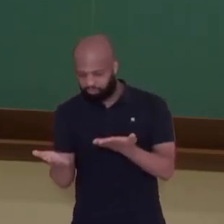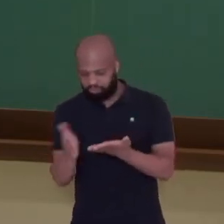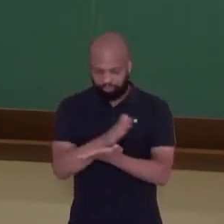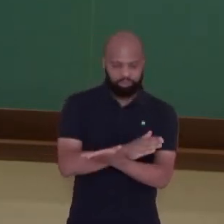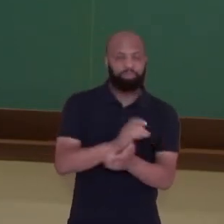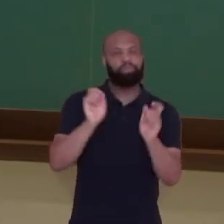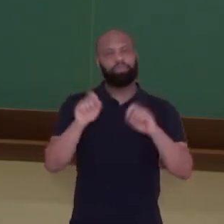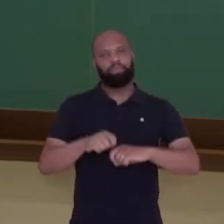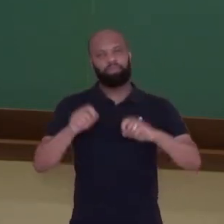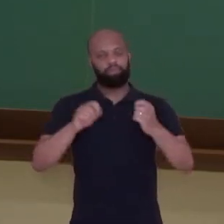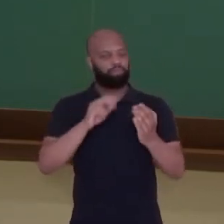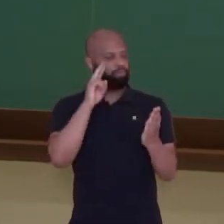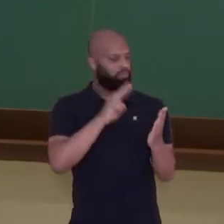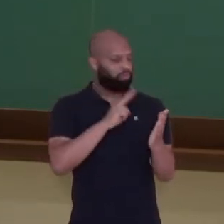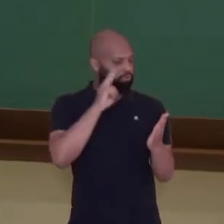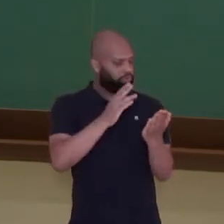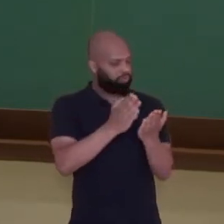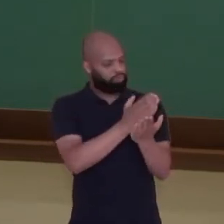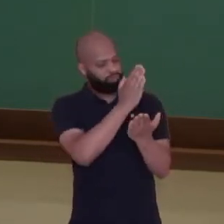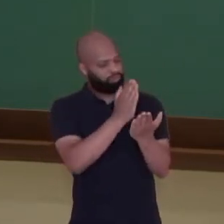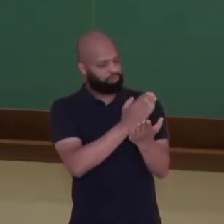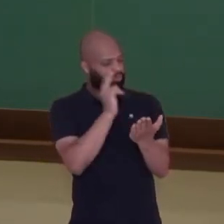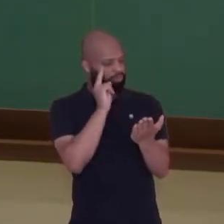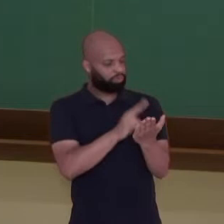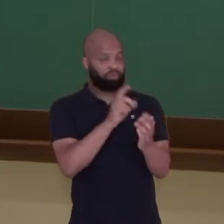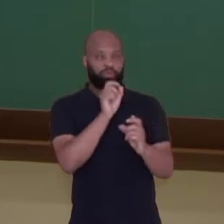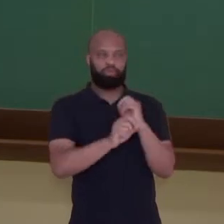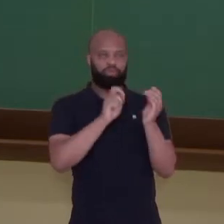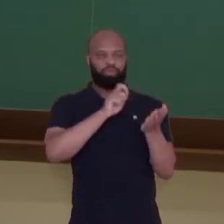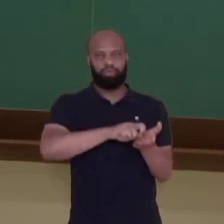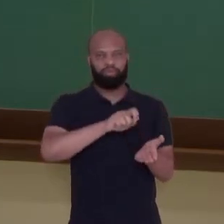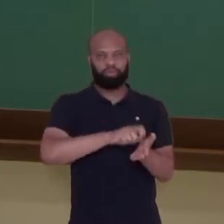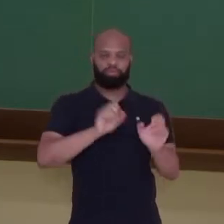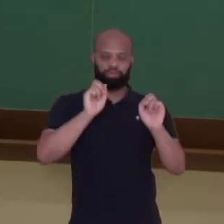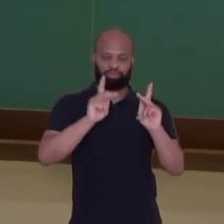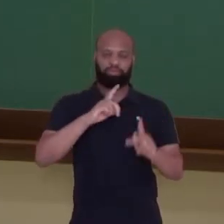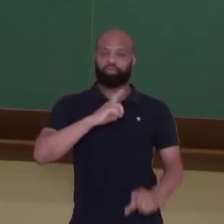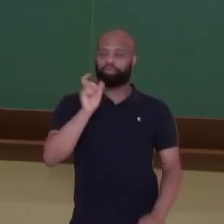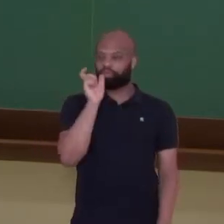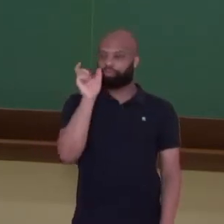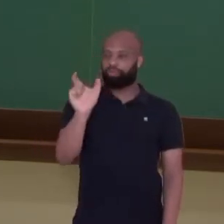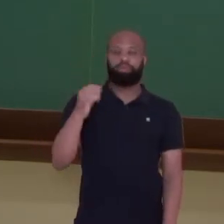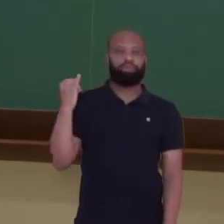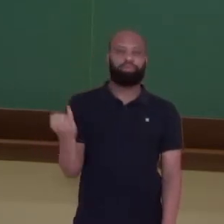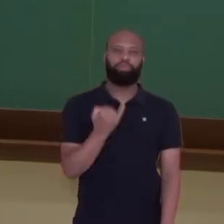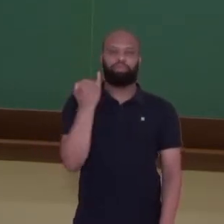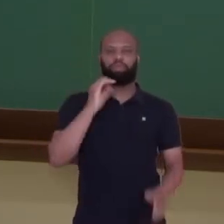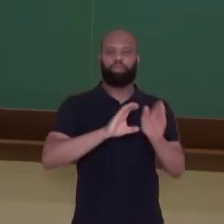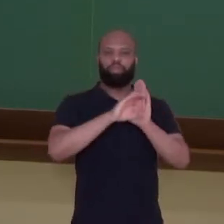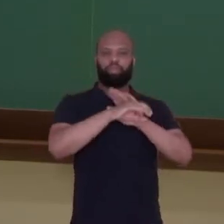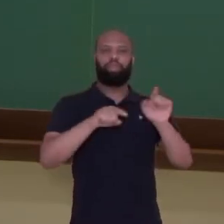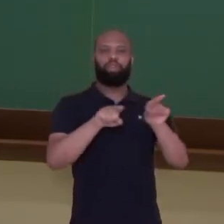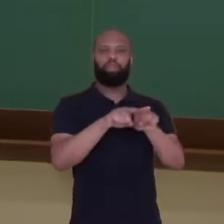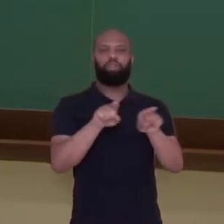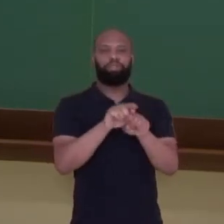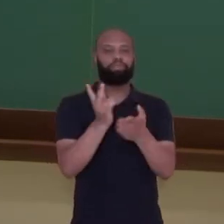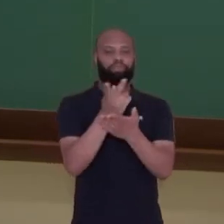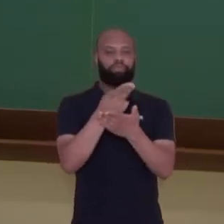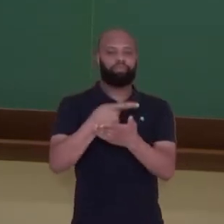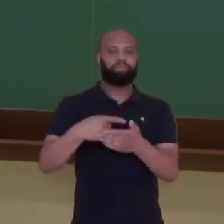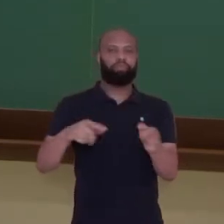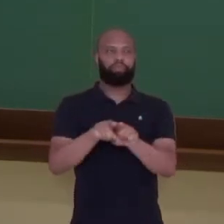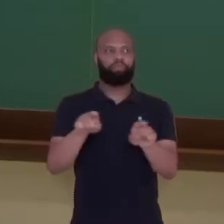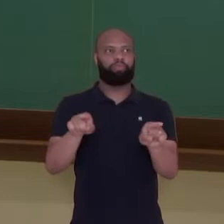algumas folhas e veja o que você anotou. Palavras, conceitos e até os desenhos. E